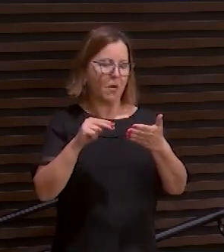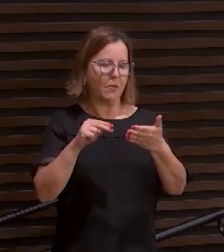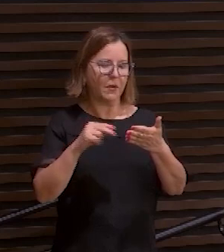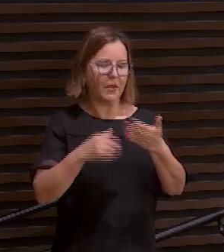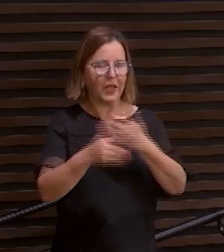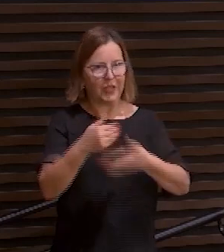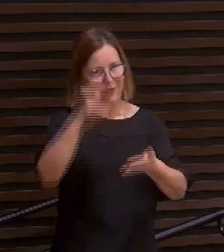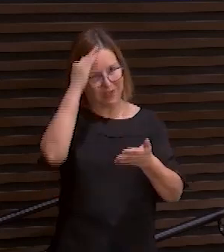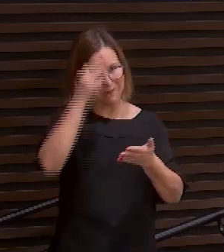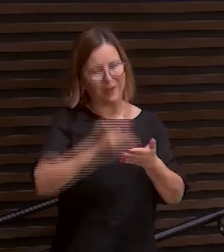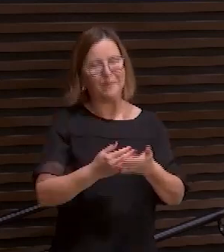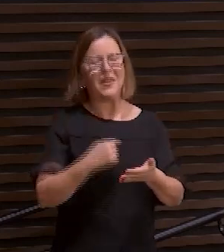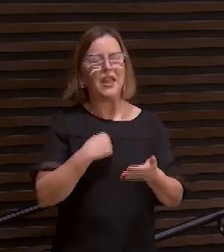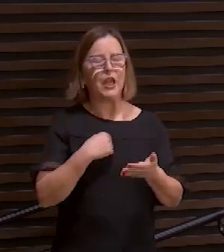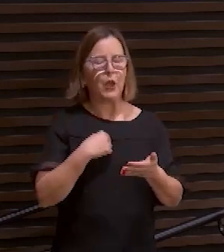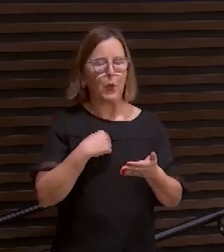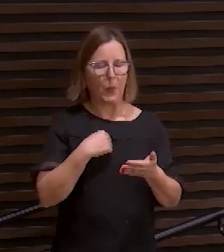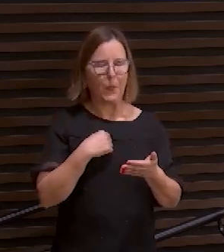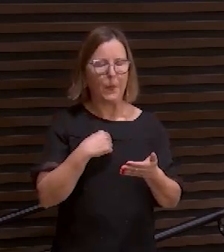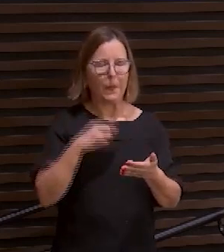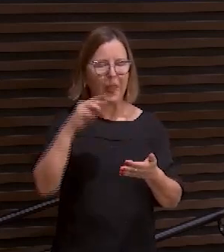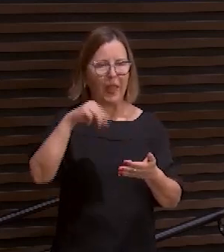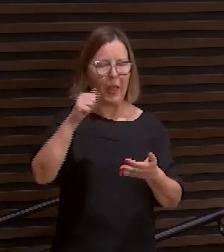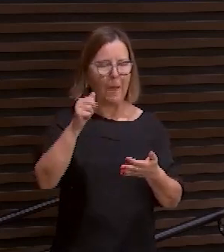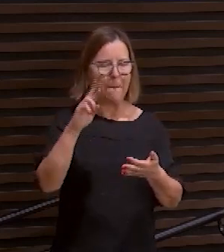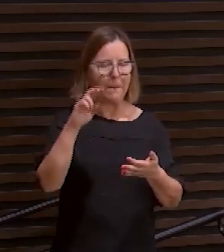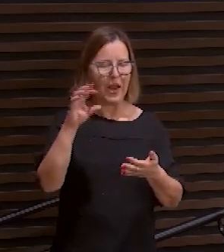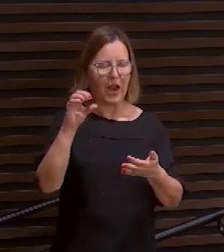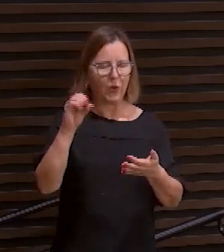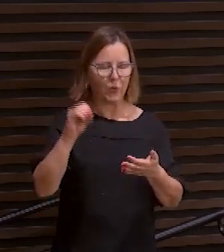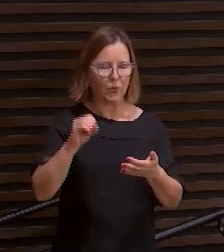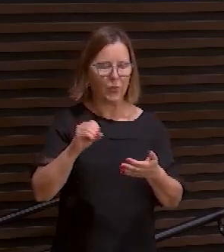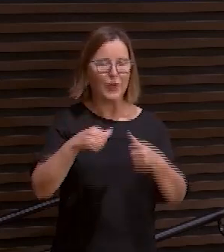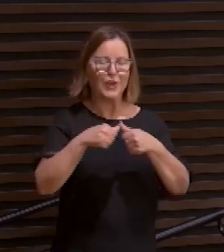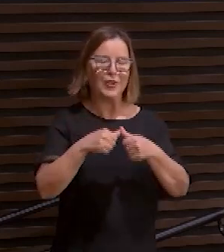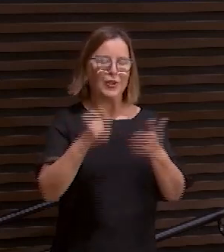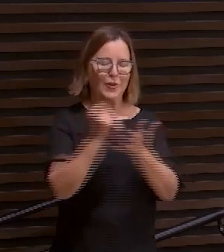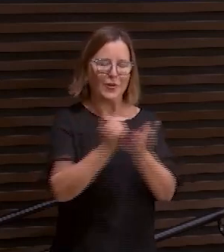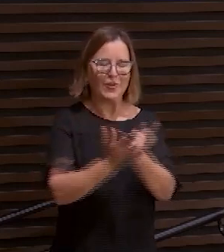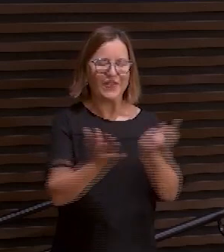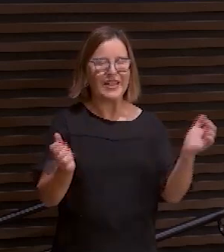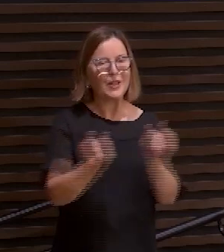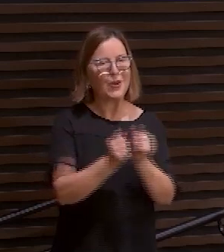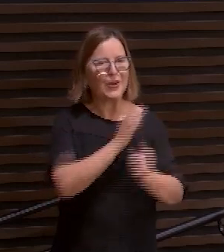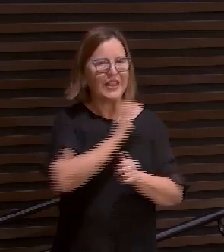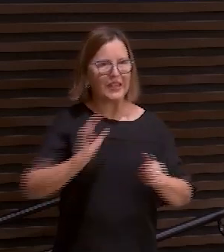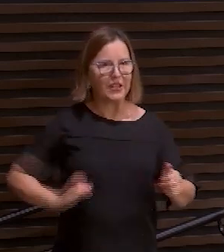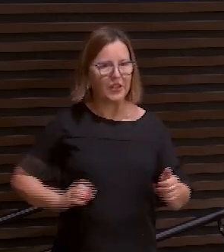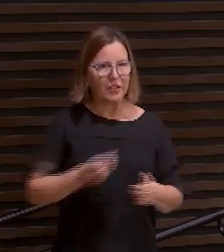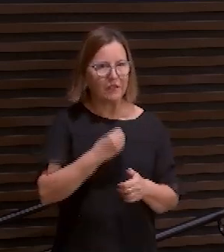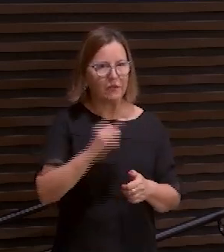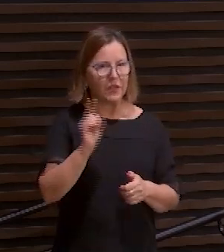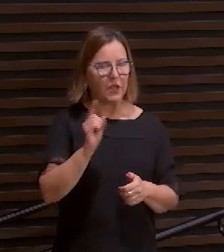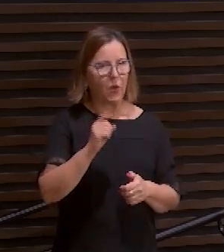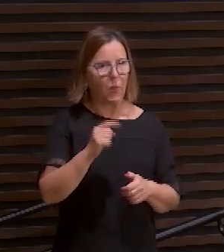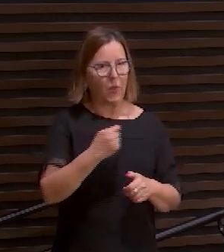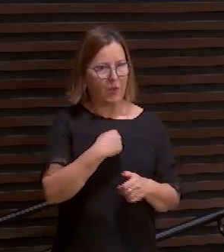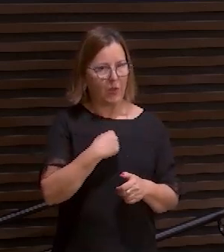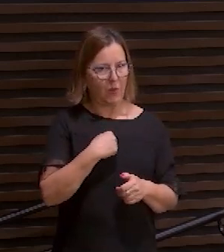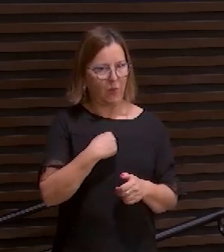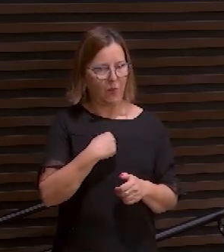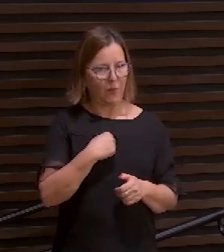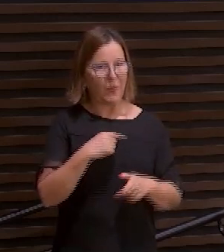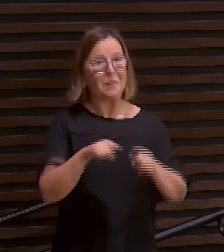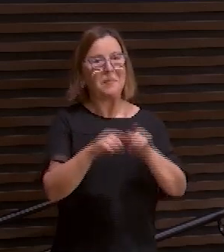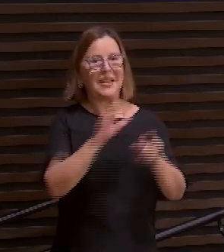Eu, Marcos Peixoto, estou crucificado com Cristo, e vivo não eu, Marcos